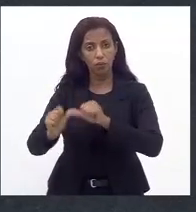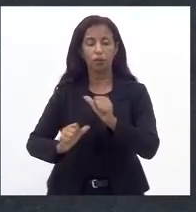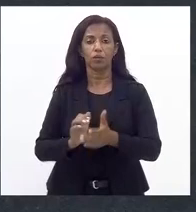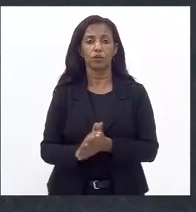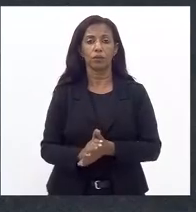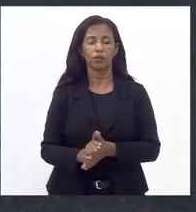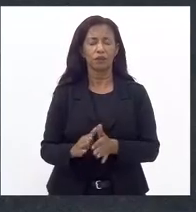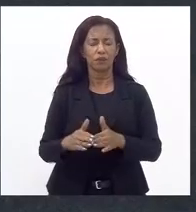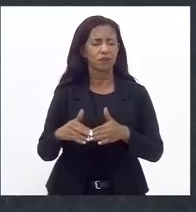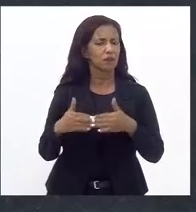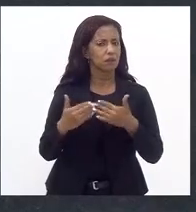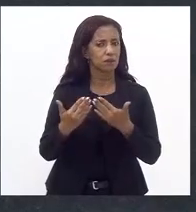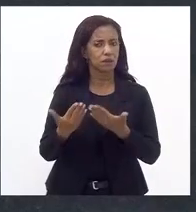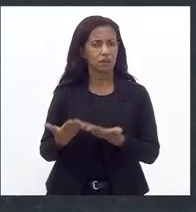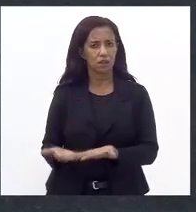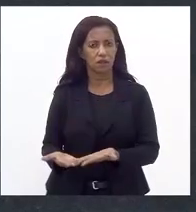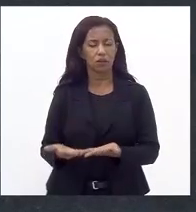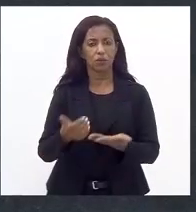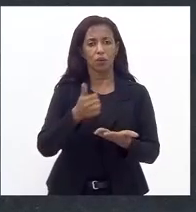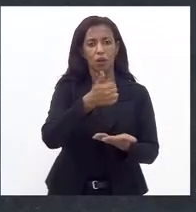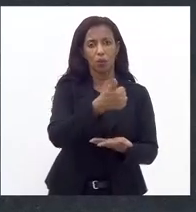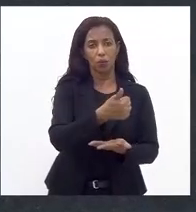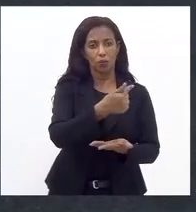tanto a 179